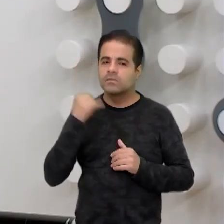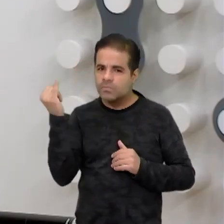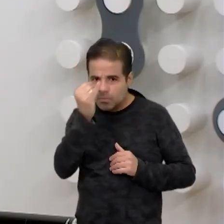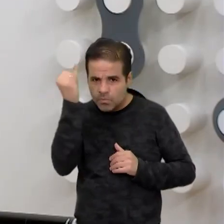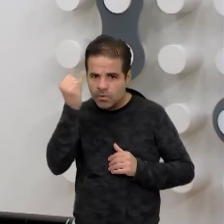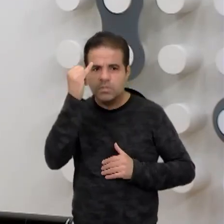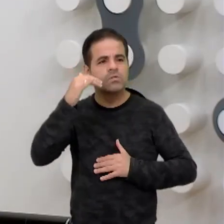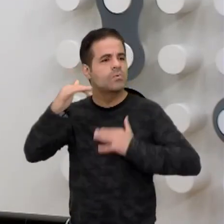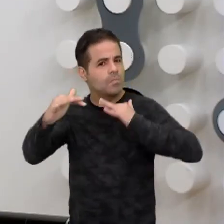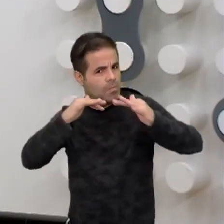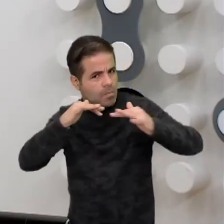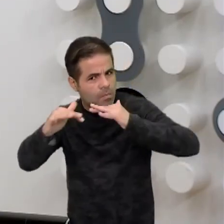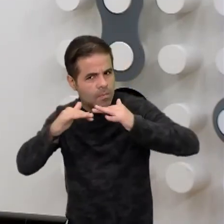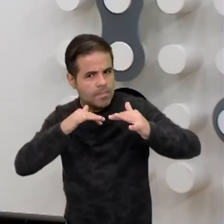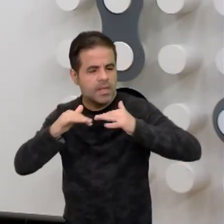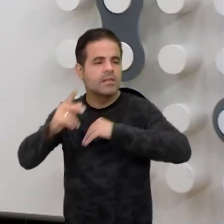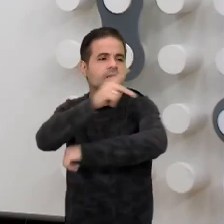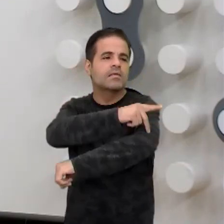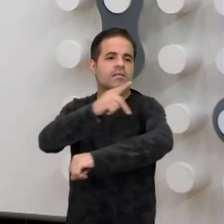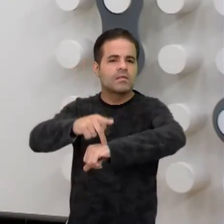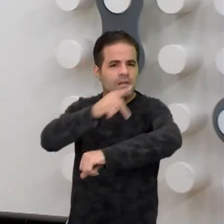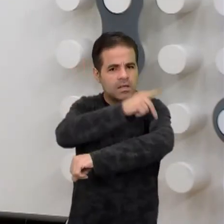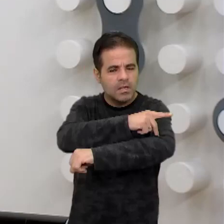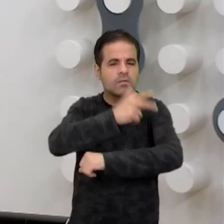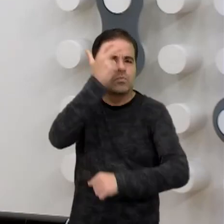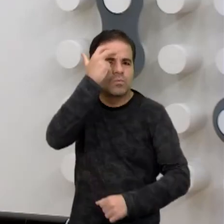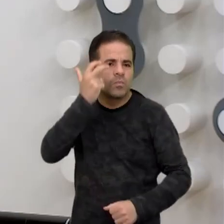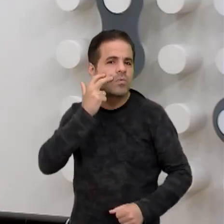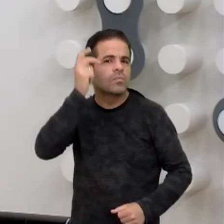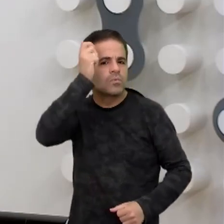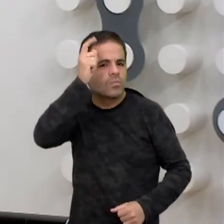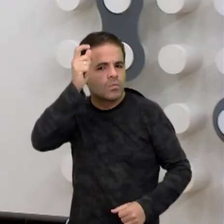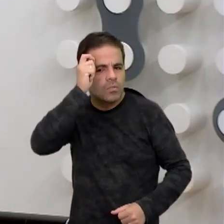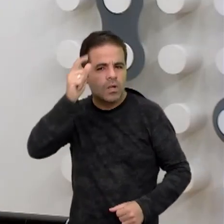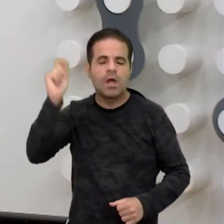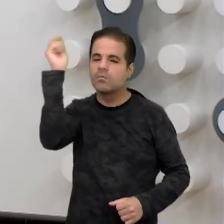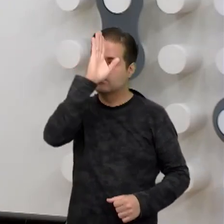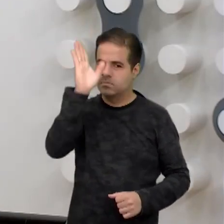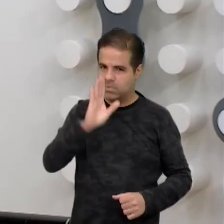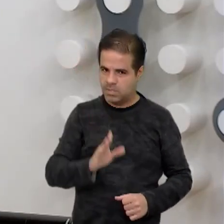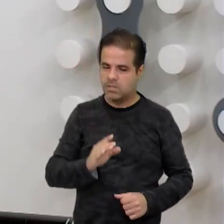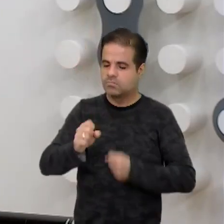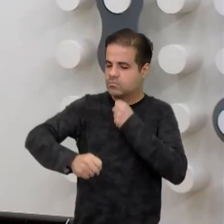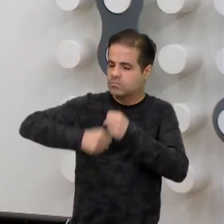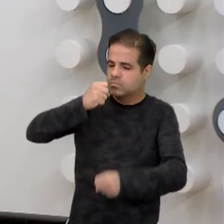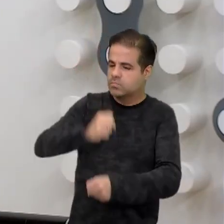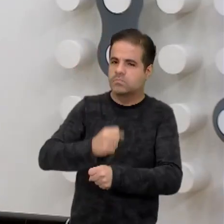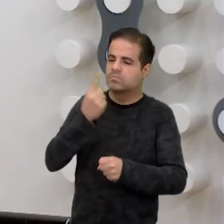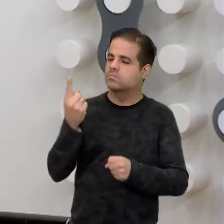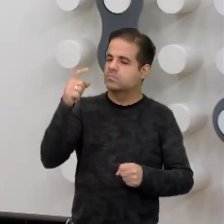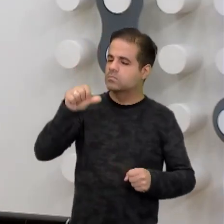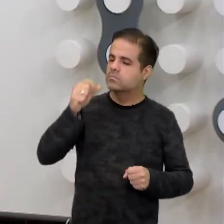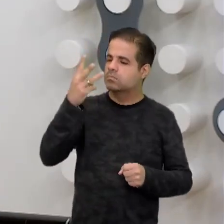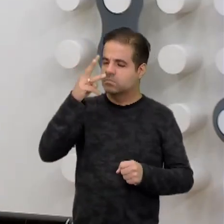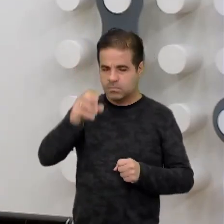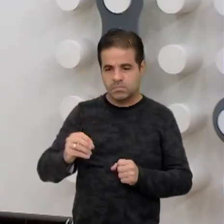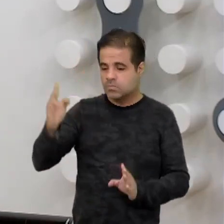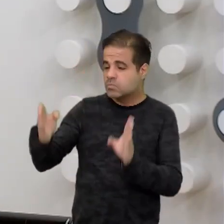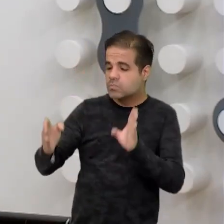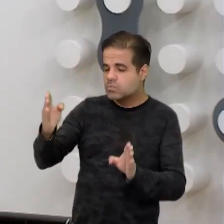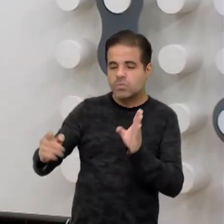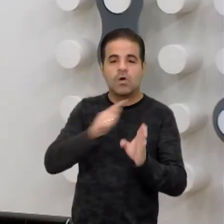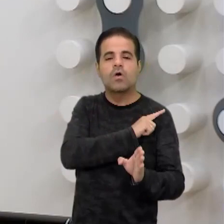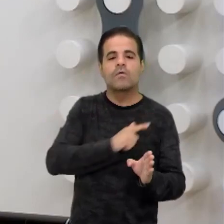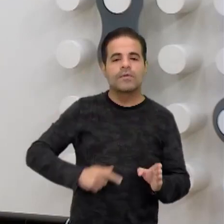importante movimento pedagógico, cultural do Brasil na década de 30, enfim, durante o governo Getúlio